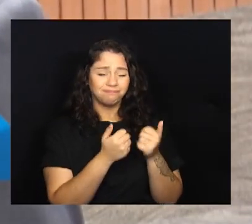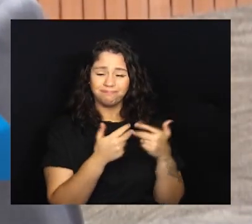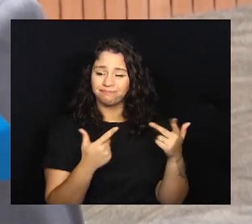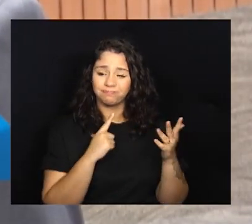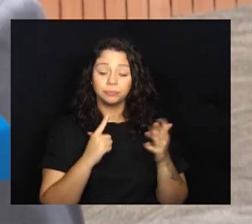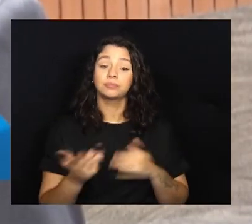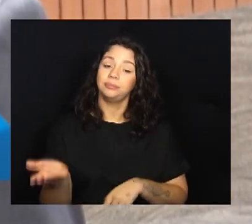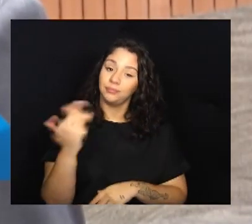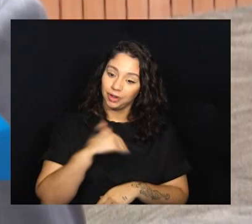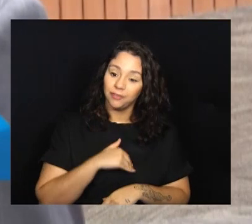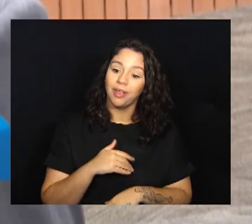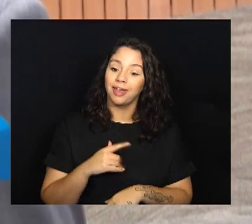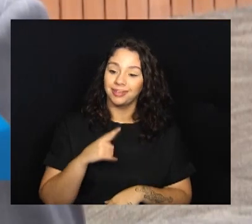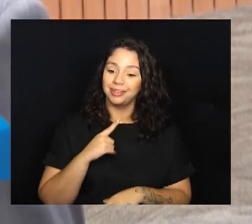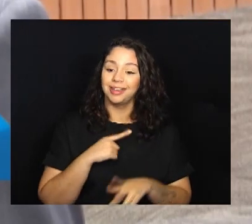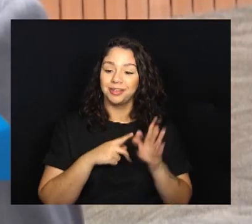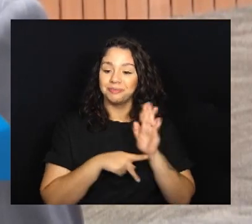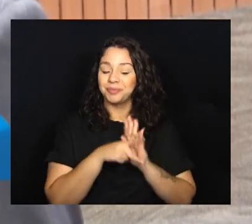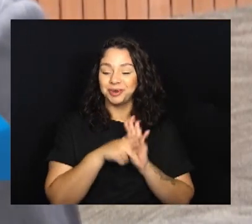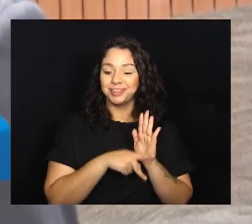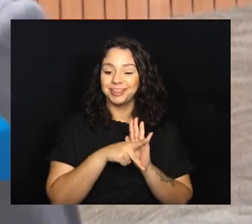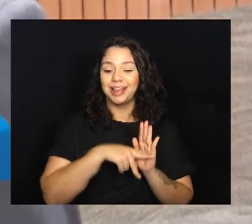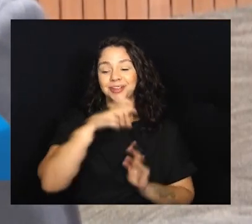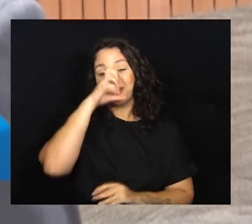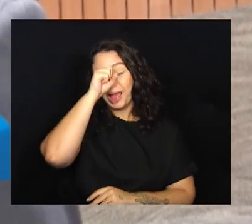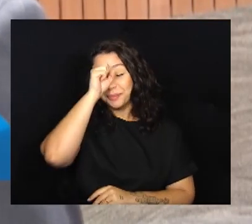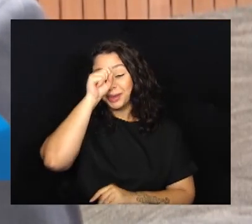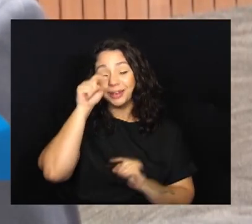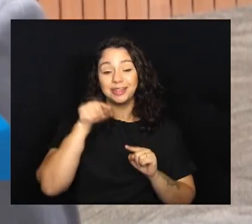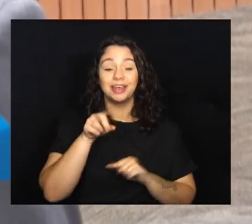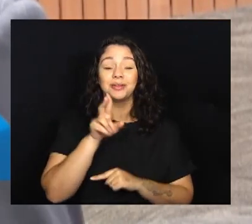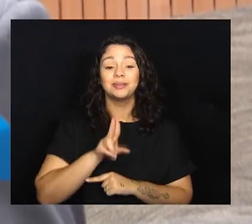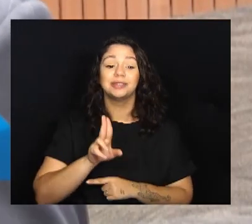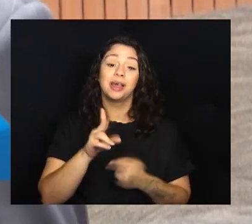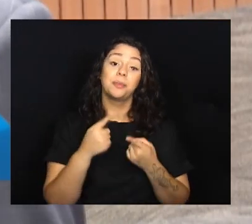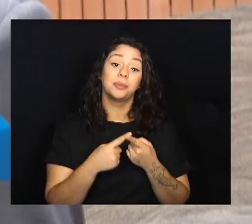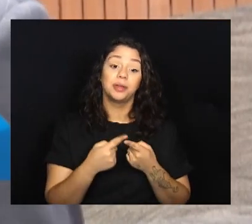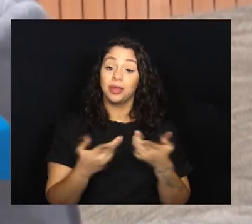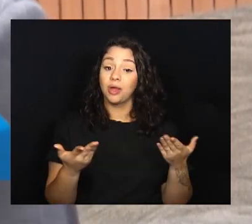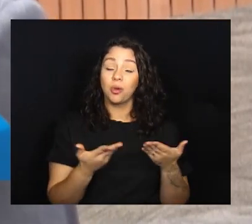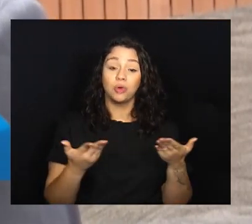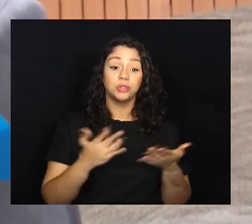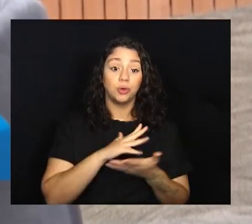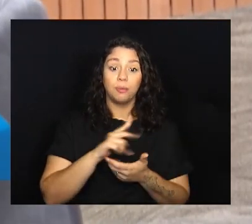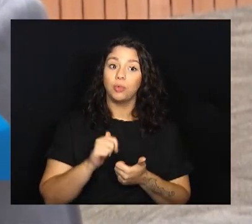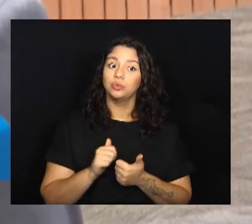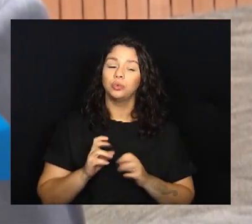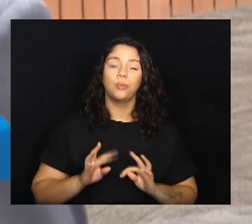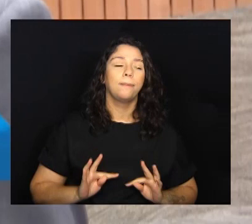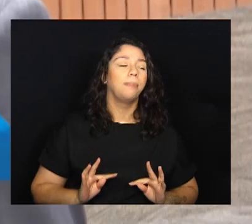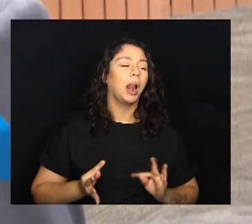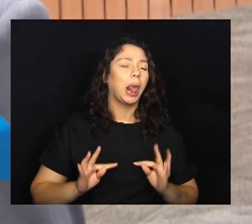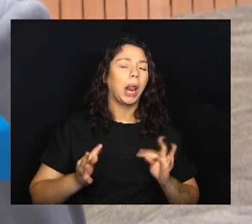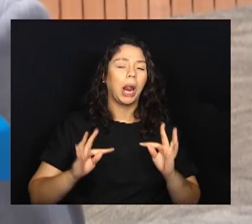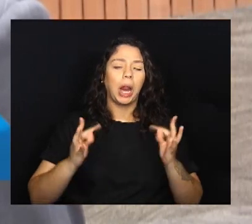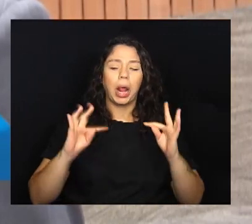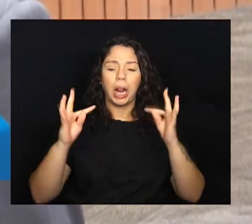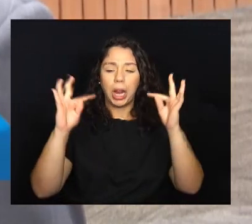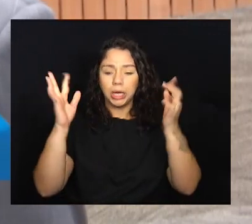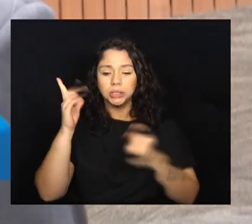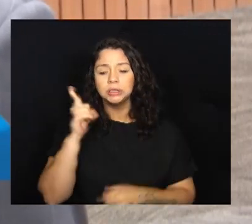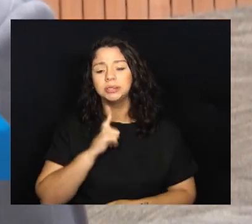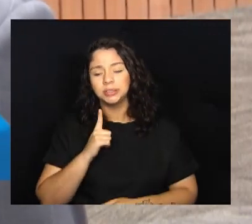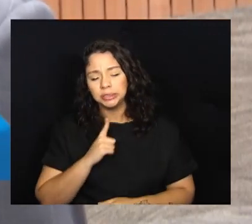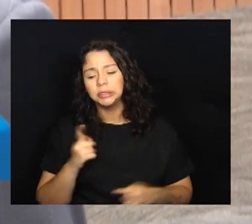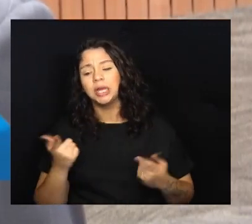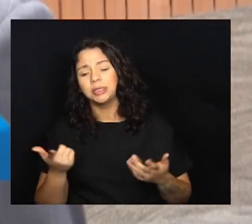venha, através desse projeto, aprender a usar, porque hoje nós estamos no mundo de tecnologia, um mundo que nós temos que